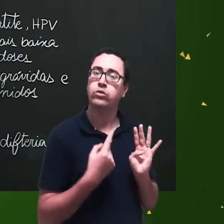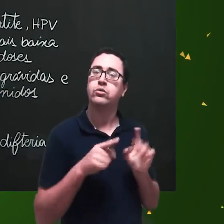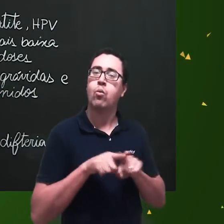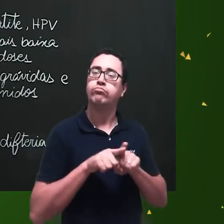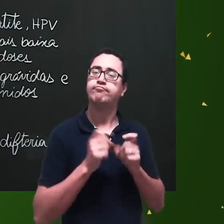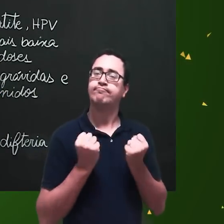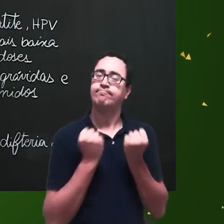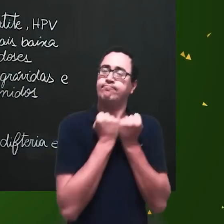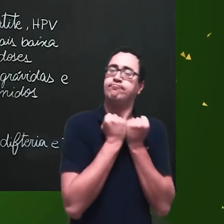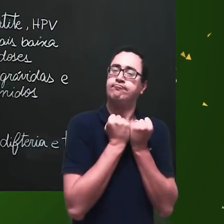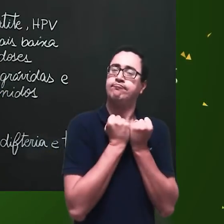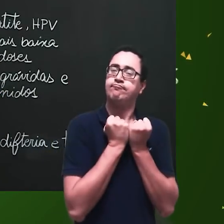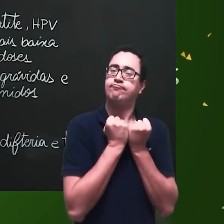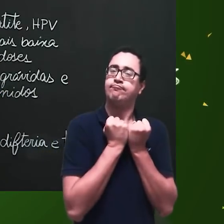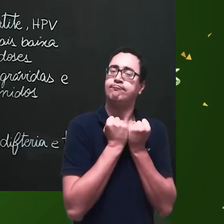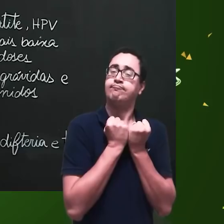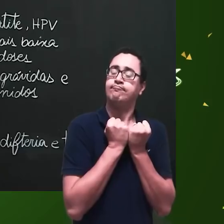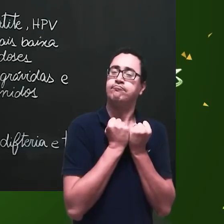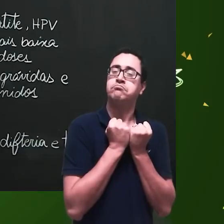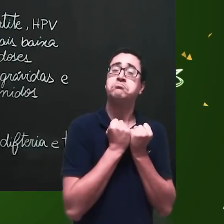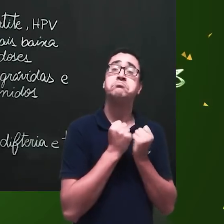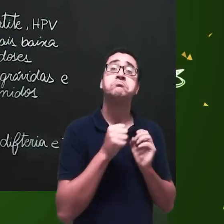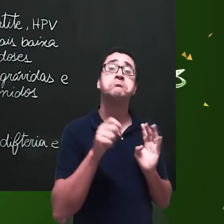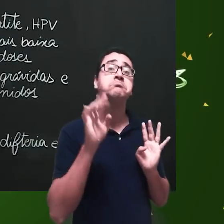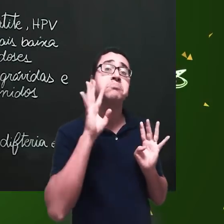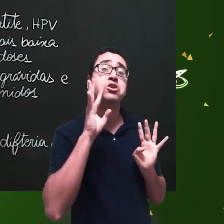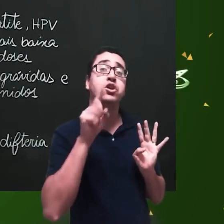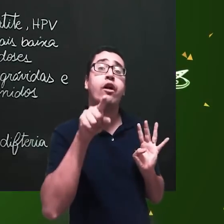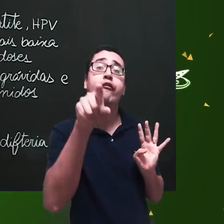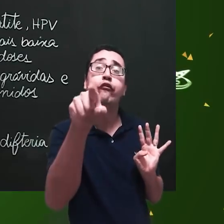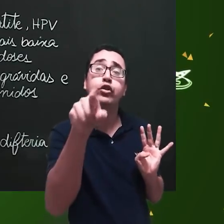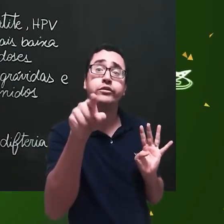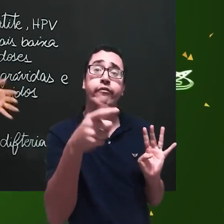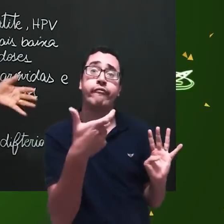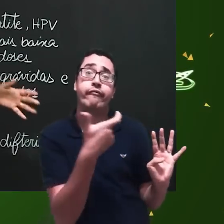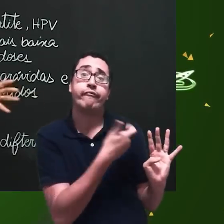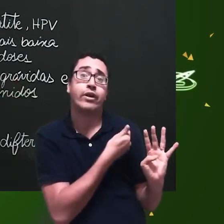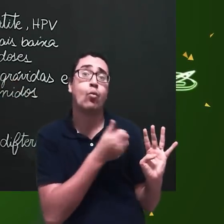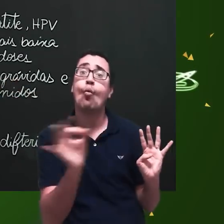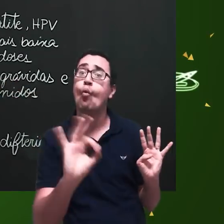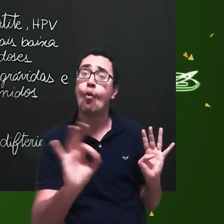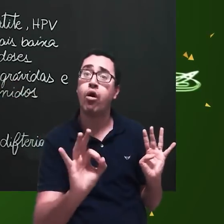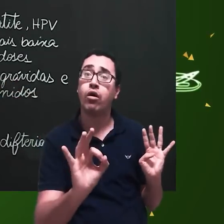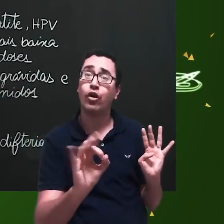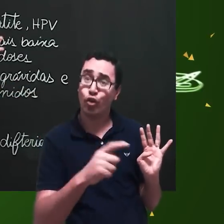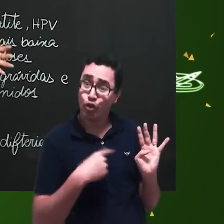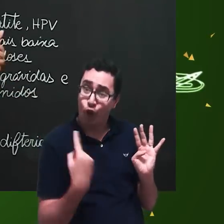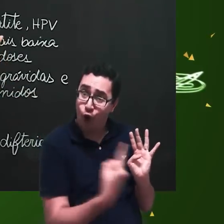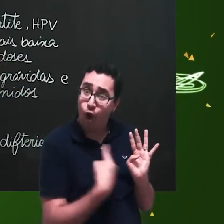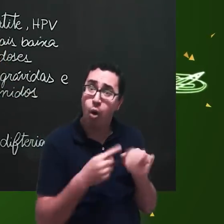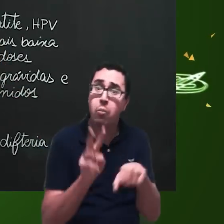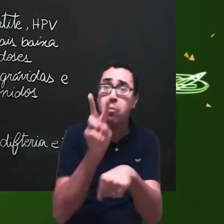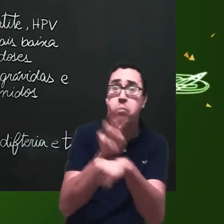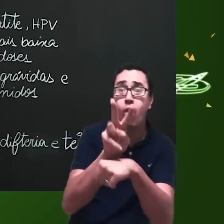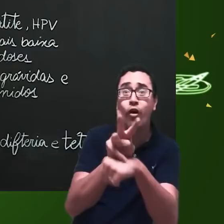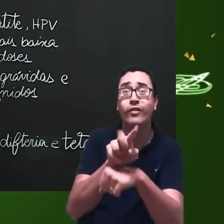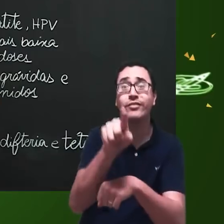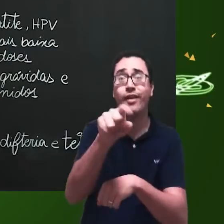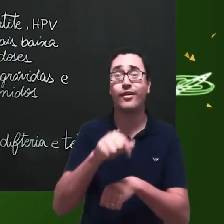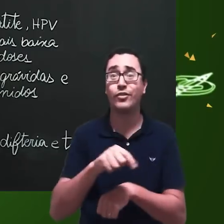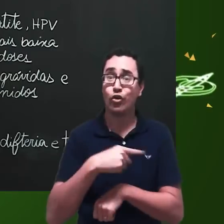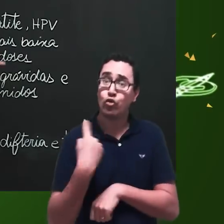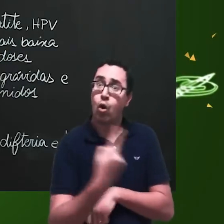correto? E aí está aqui você, que não tomou essa vacina. Sabe o que acontece? A gente está te protegendo, a gente está fazendo uma